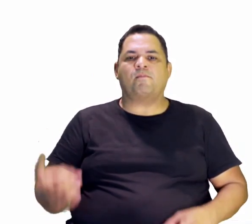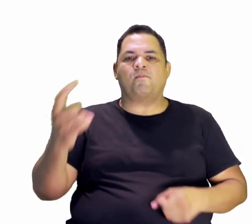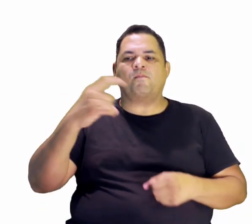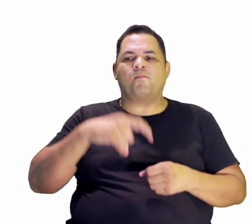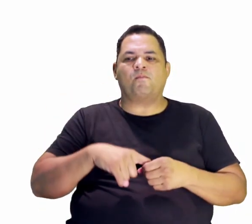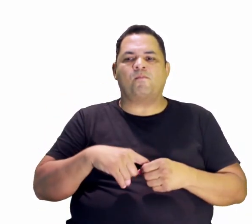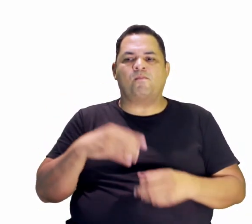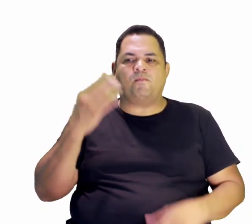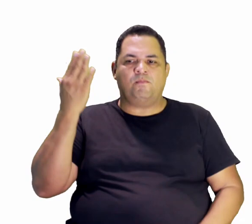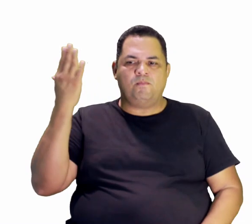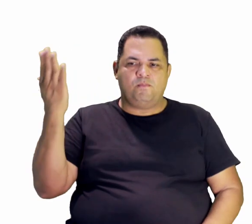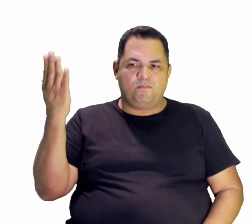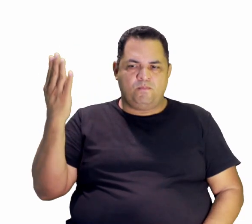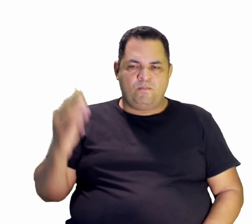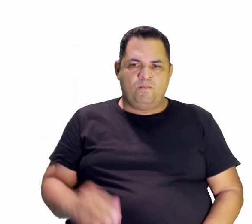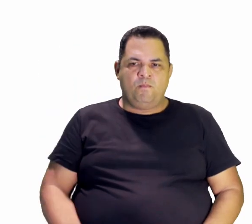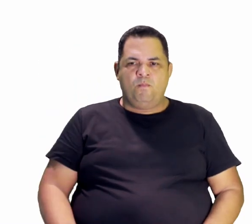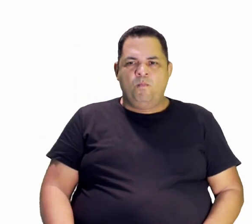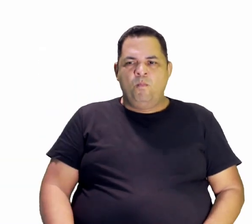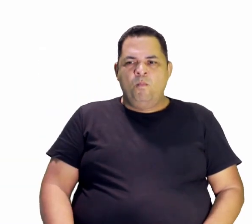né?